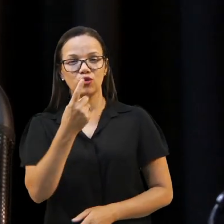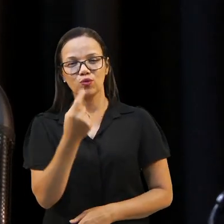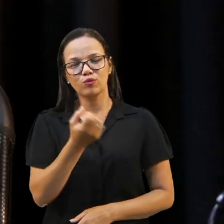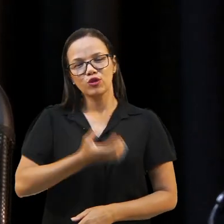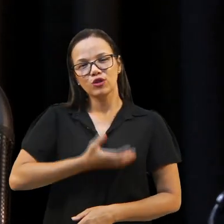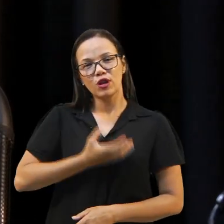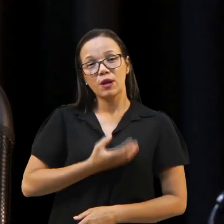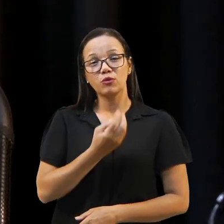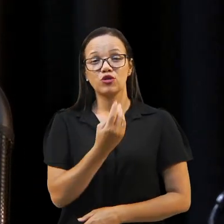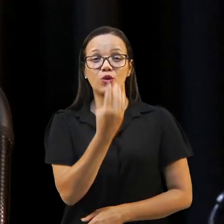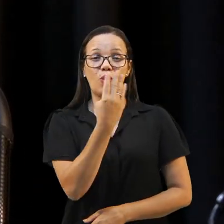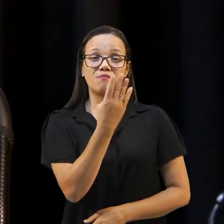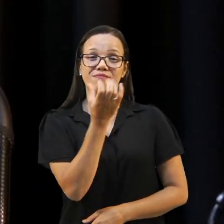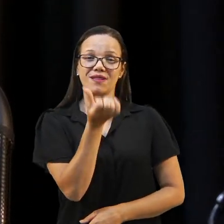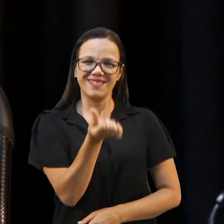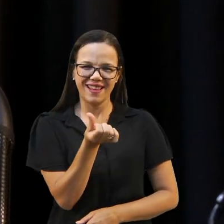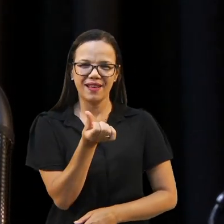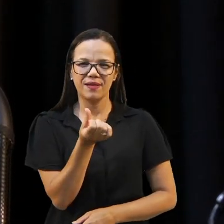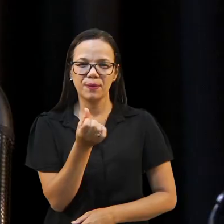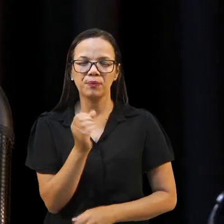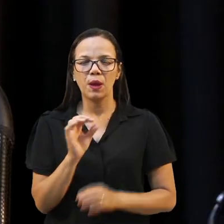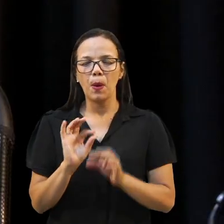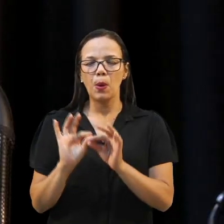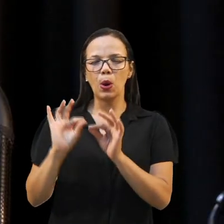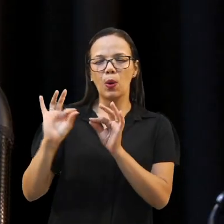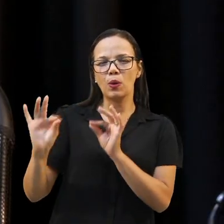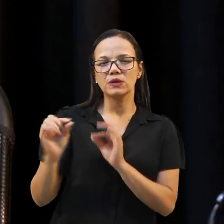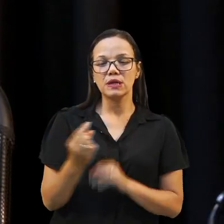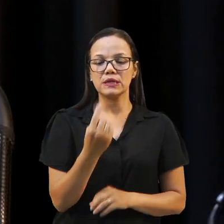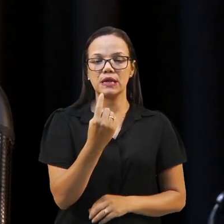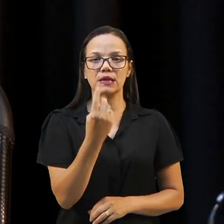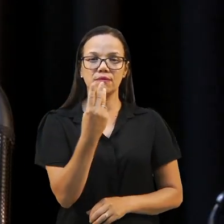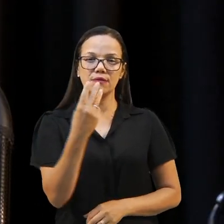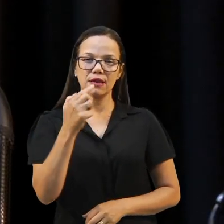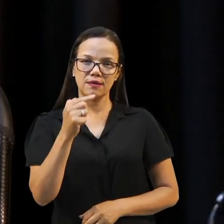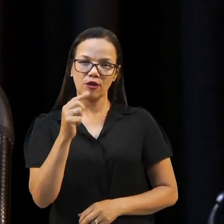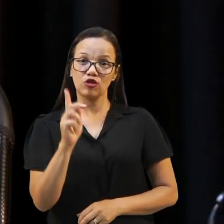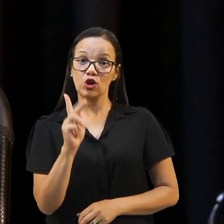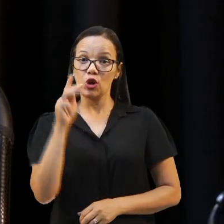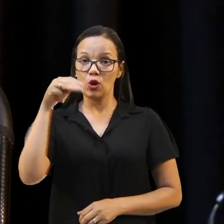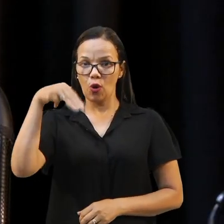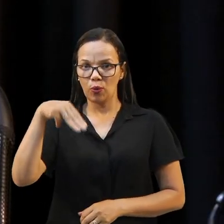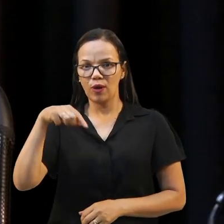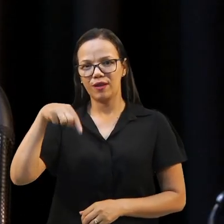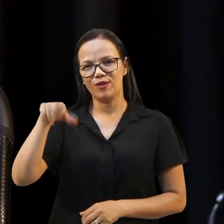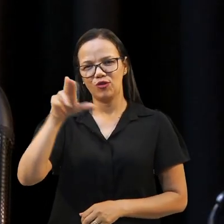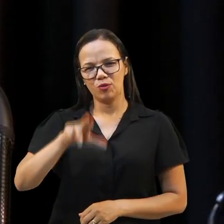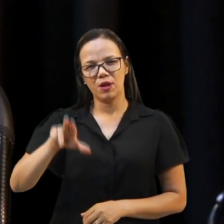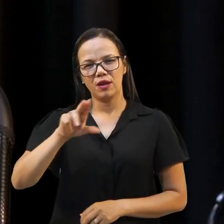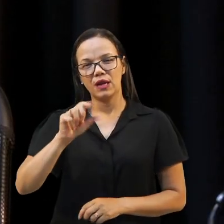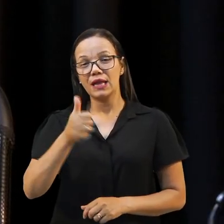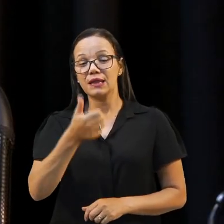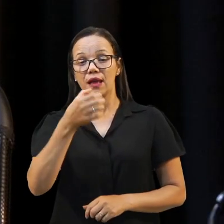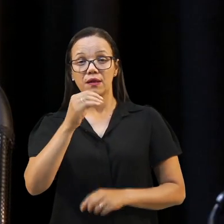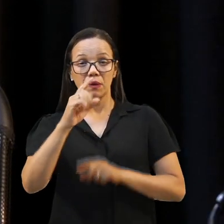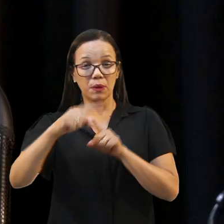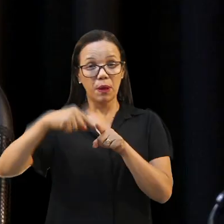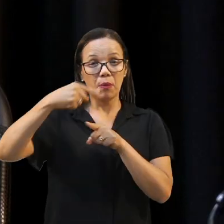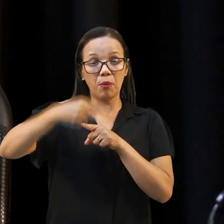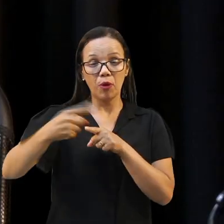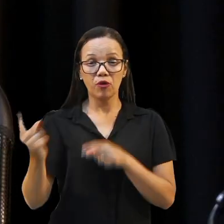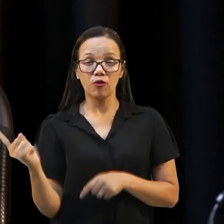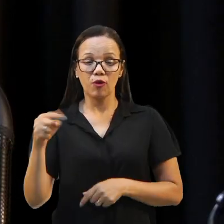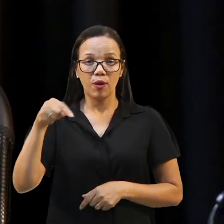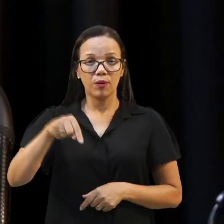a 137 quilômetros daqui de Uberlândia. 10 anos depois, ele veio para Uberlândia, onde ficou até